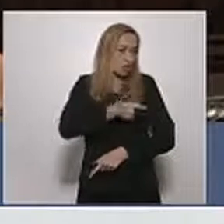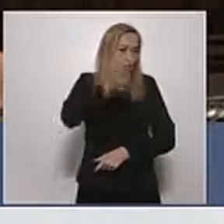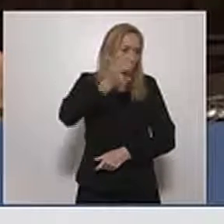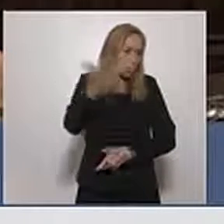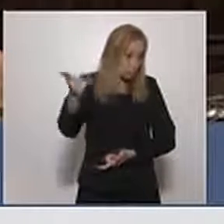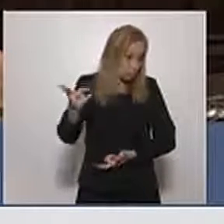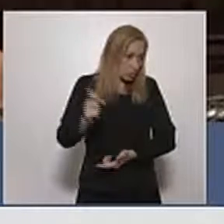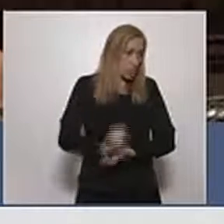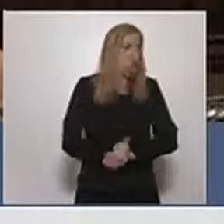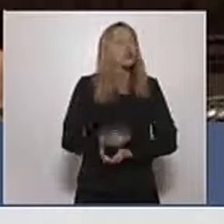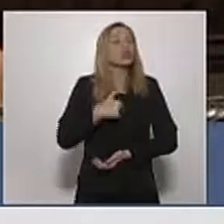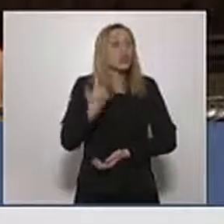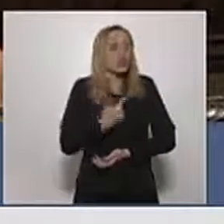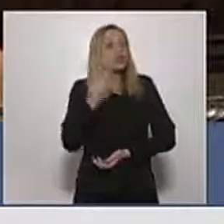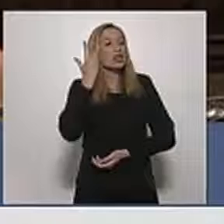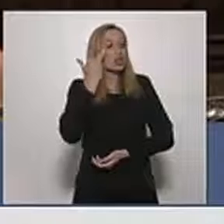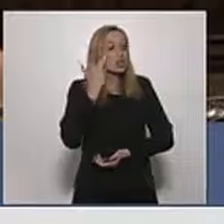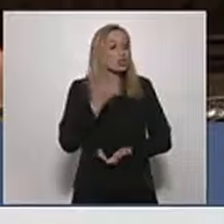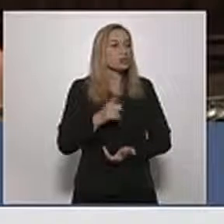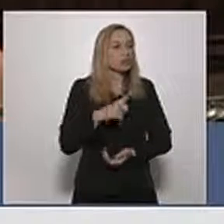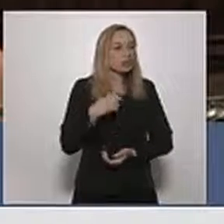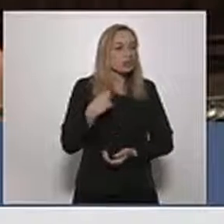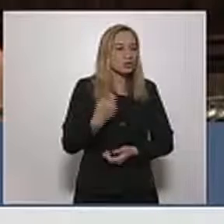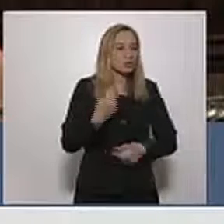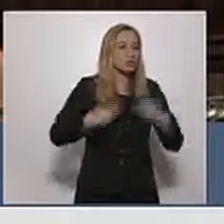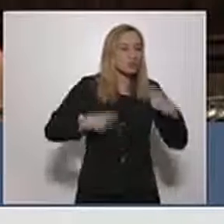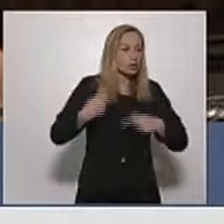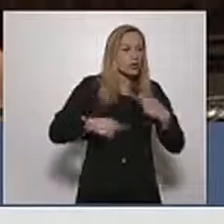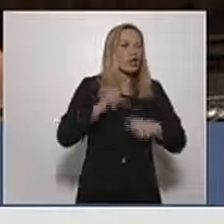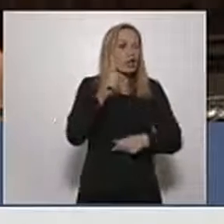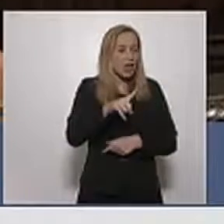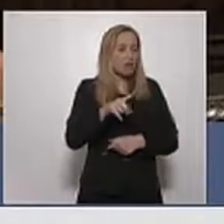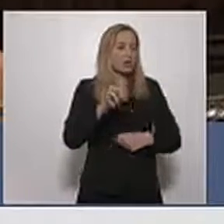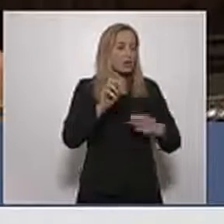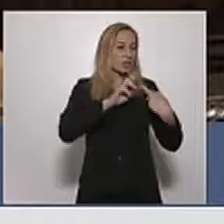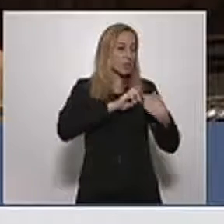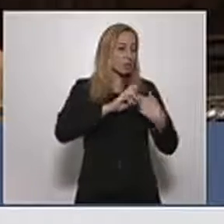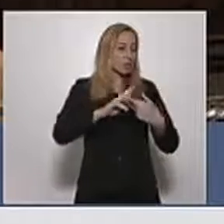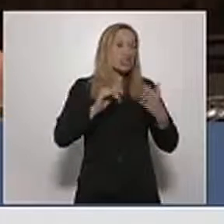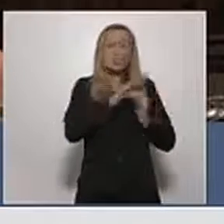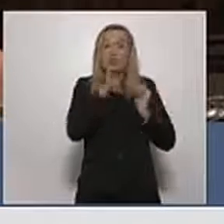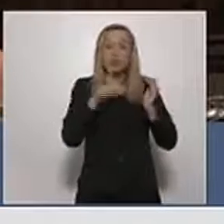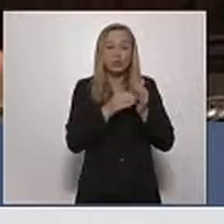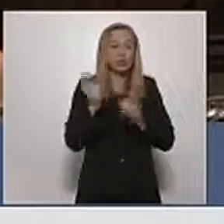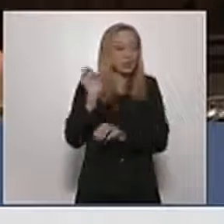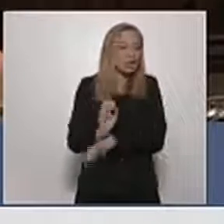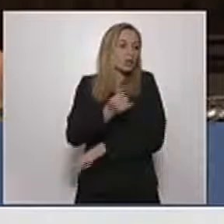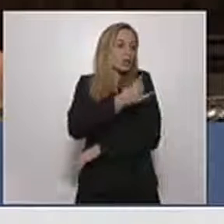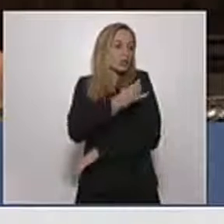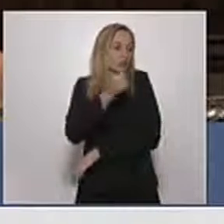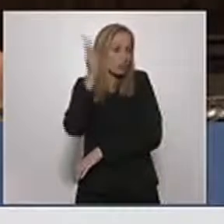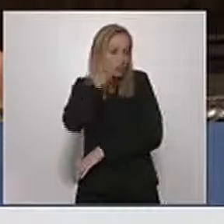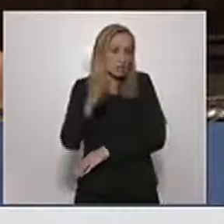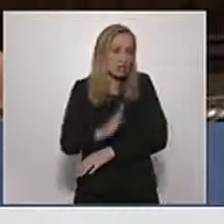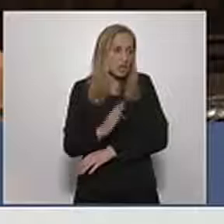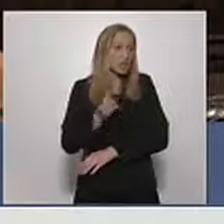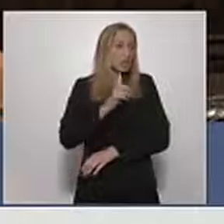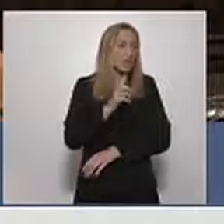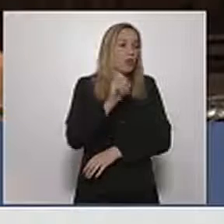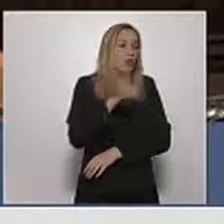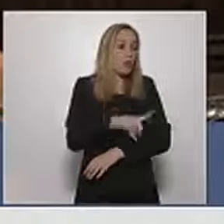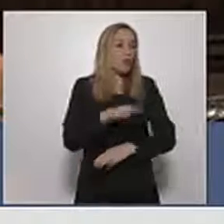gatilho. A gente acha no nosso mandato que é sim uma responsabilidade de todo o Estado brasileiro, que não é aquele